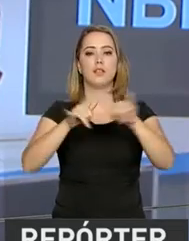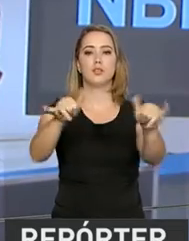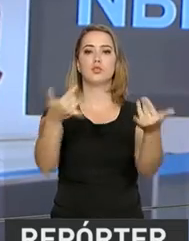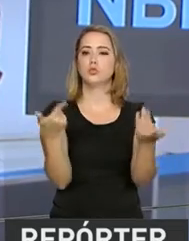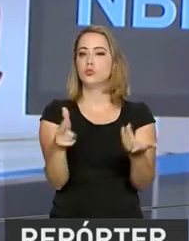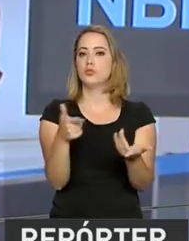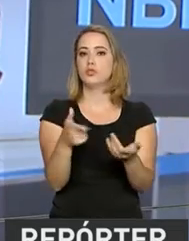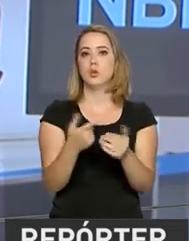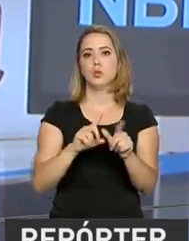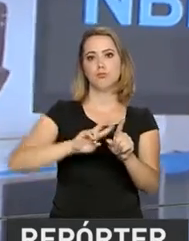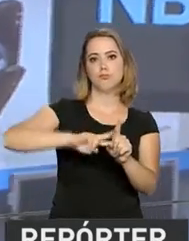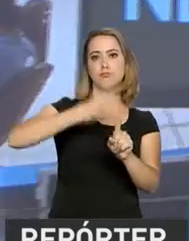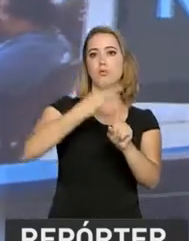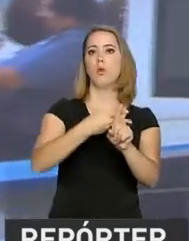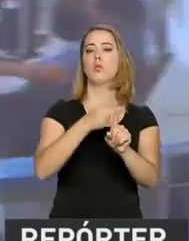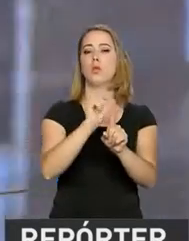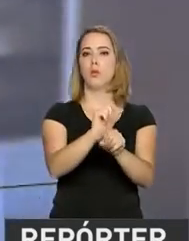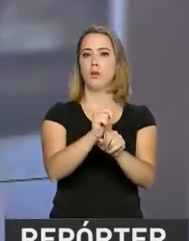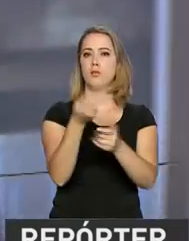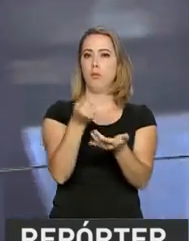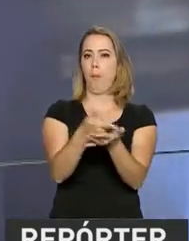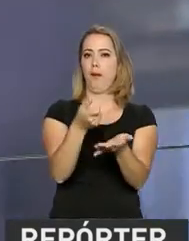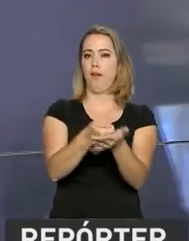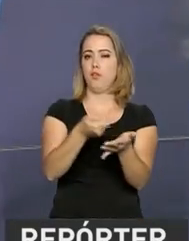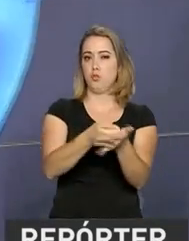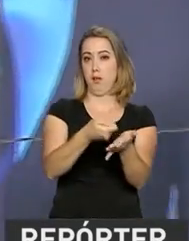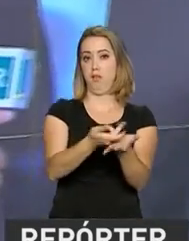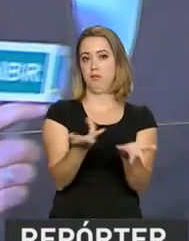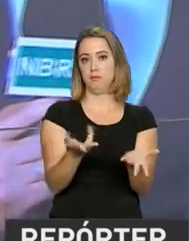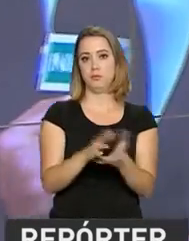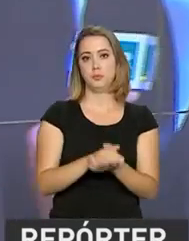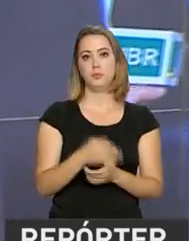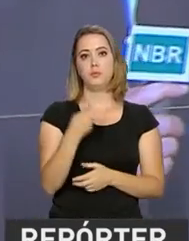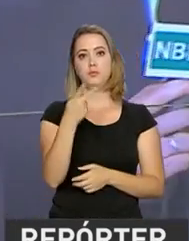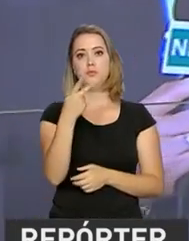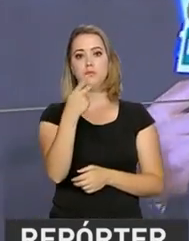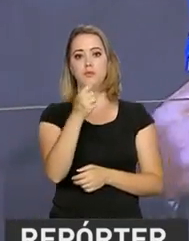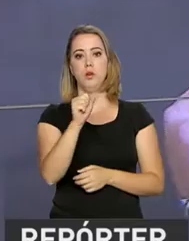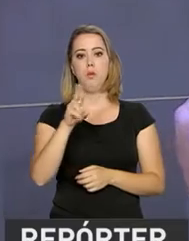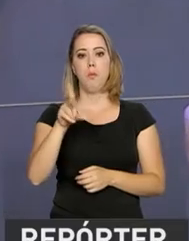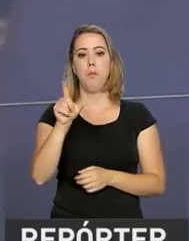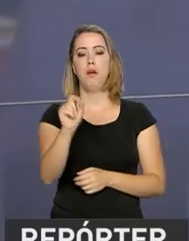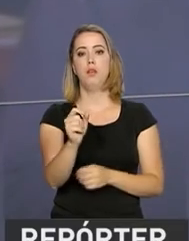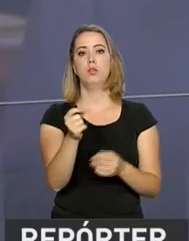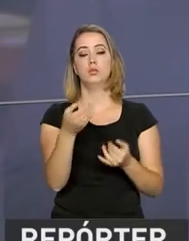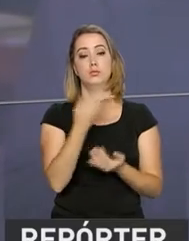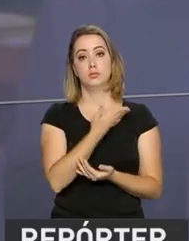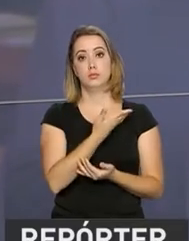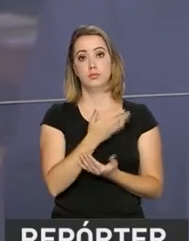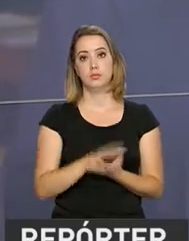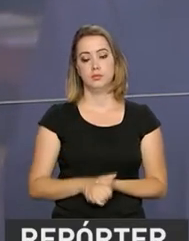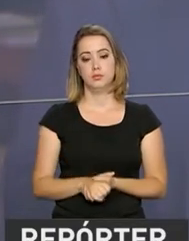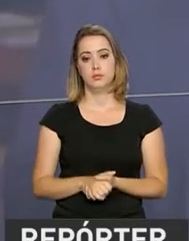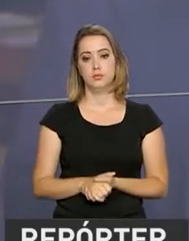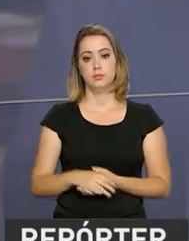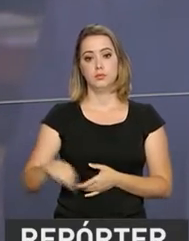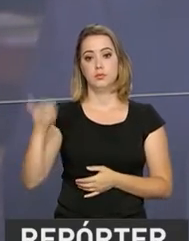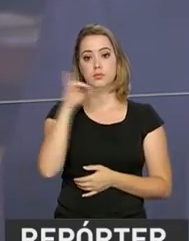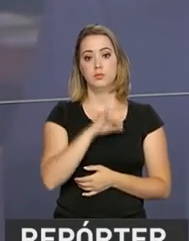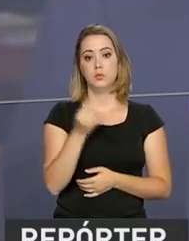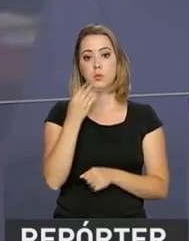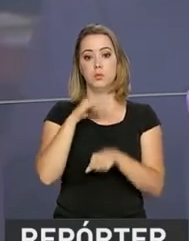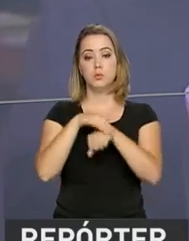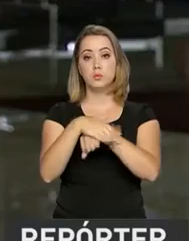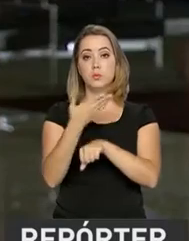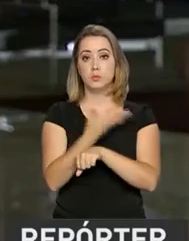cobrança adicional que tem mais informações pra gente é o repórter paulo la sálvia oi paulo o leandro boa